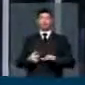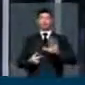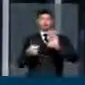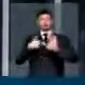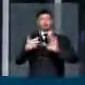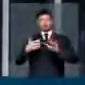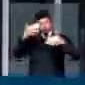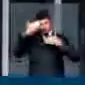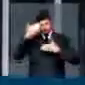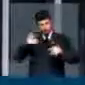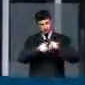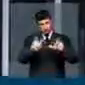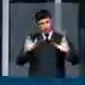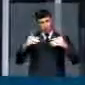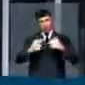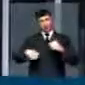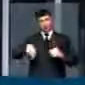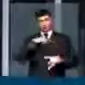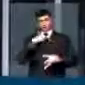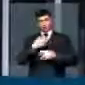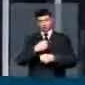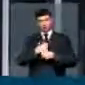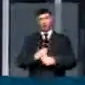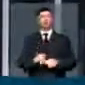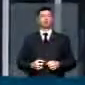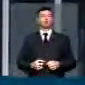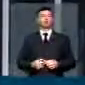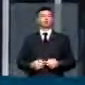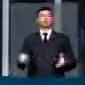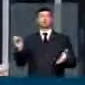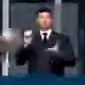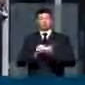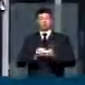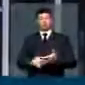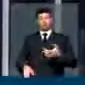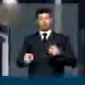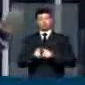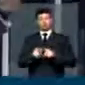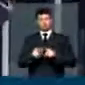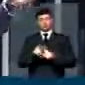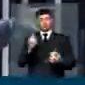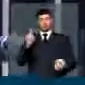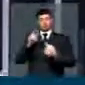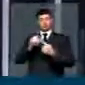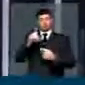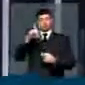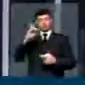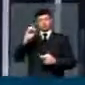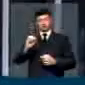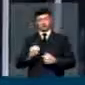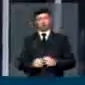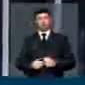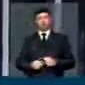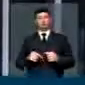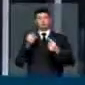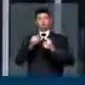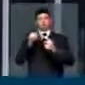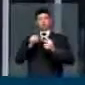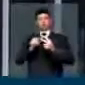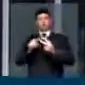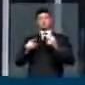também aqui agradecer a nossa comissão de orçamento, que incluiu, né, na metas da LDO, 2 metas